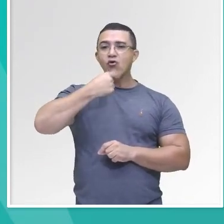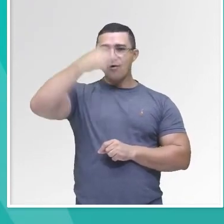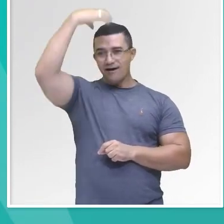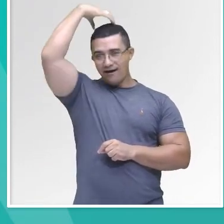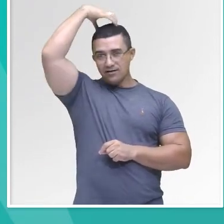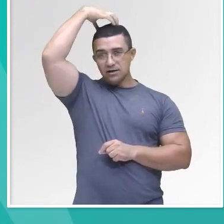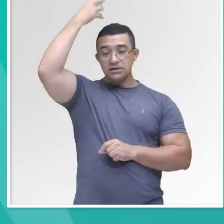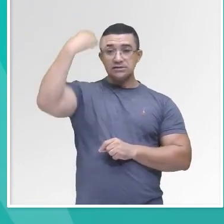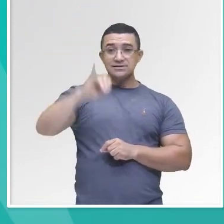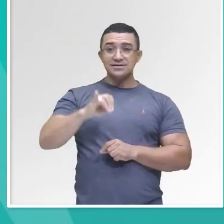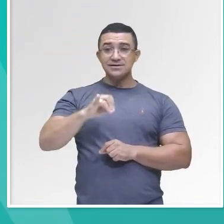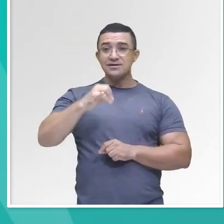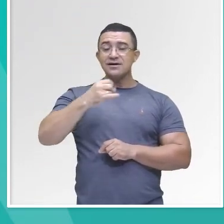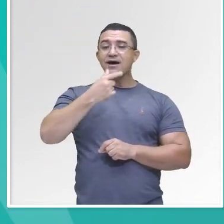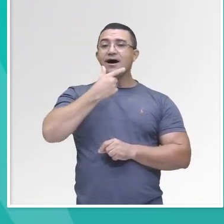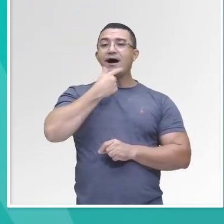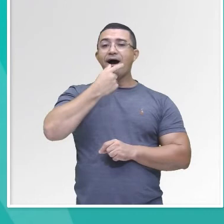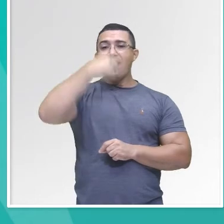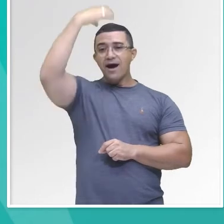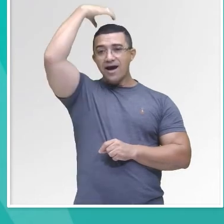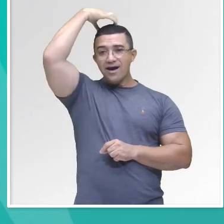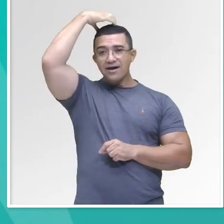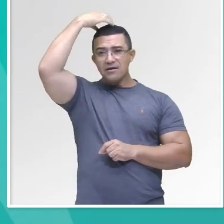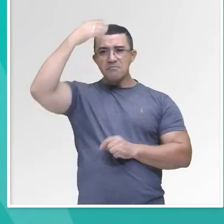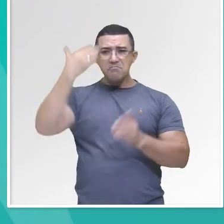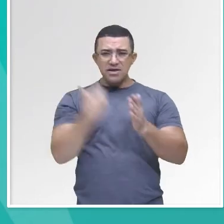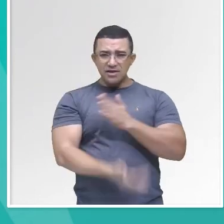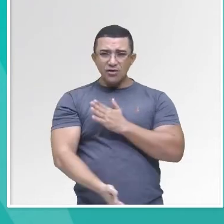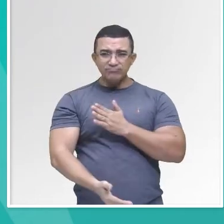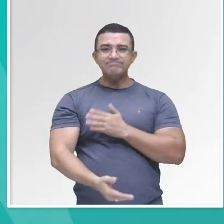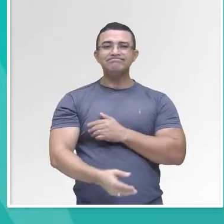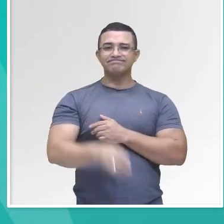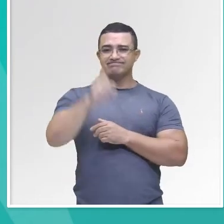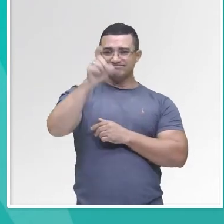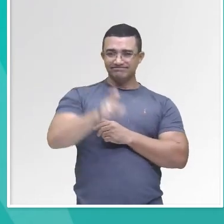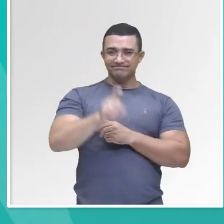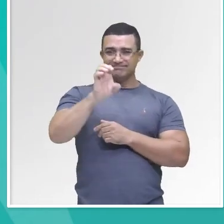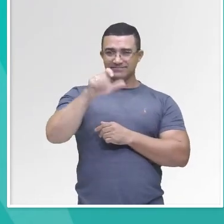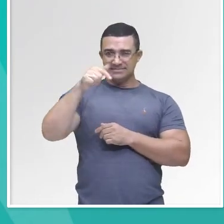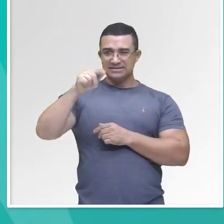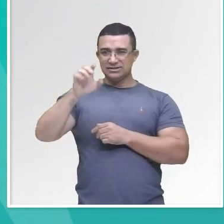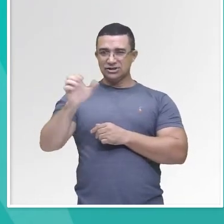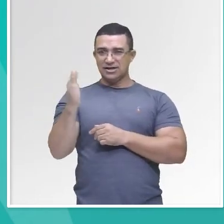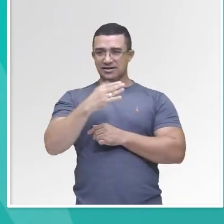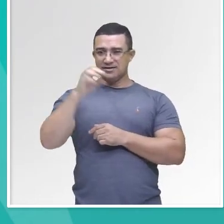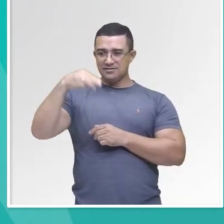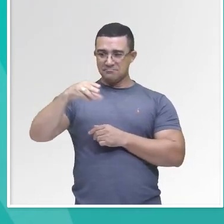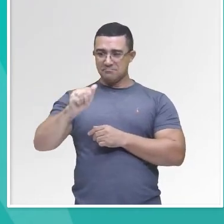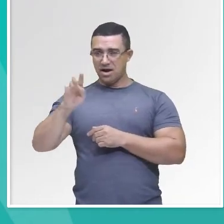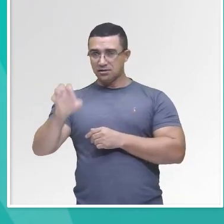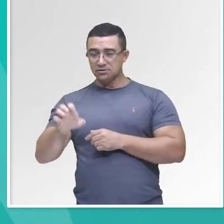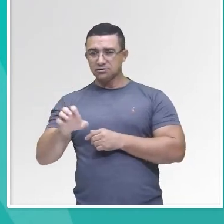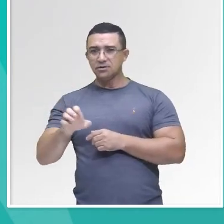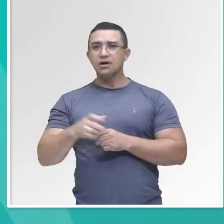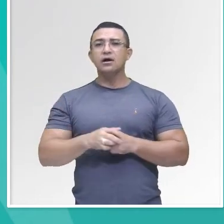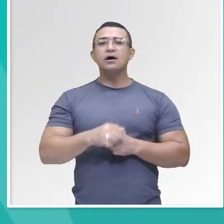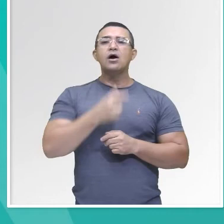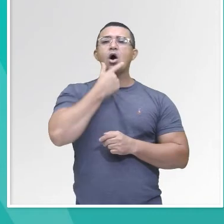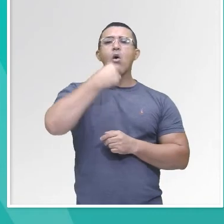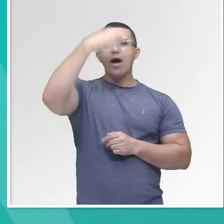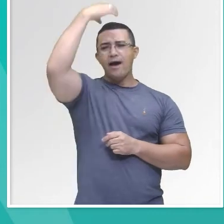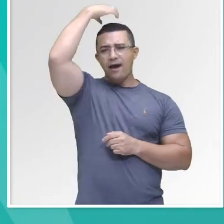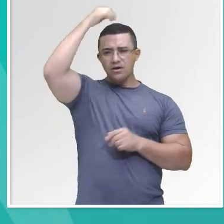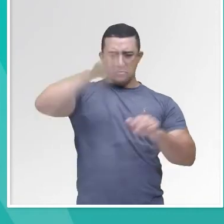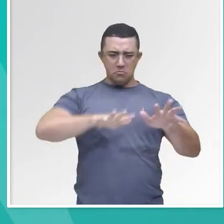gente já sabe que acabou o jogo, tá? Então, o rei, ele movimenta-se em todas as direções, ou